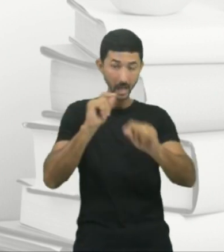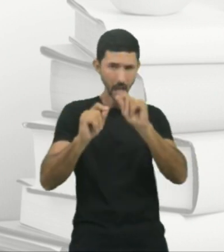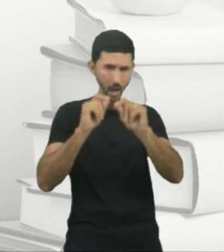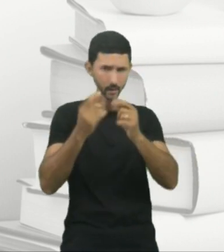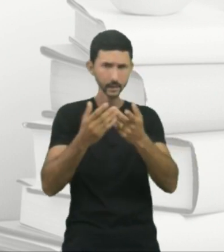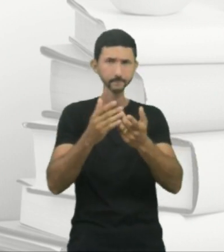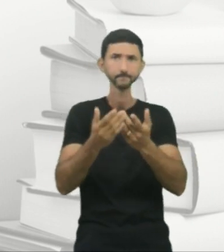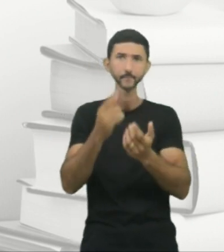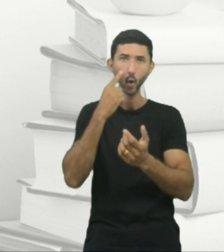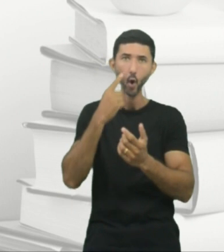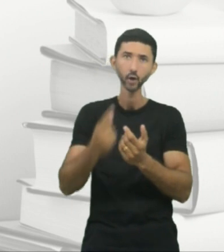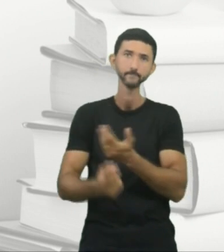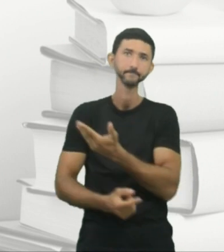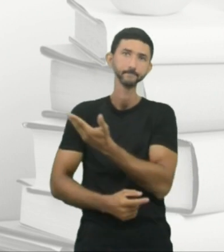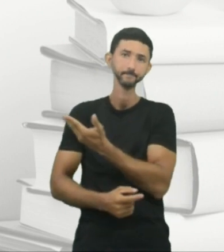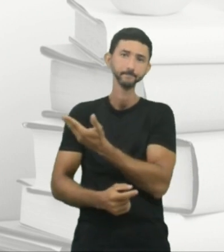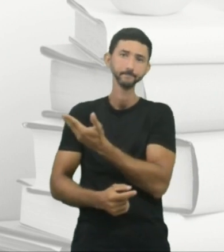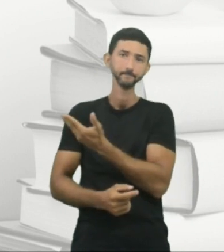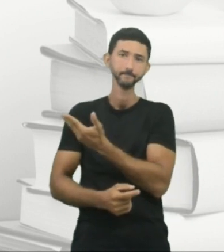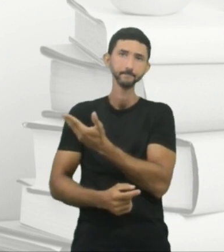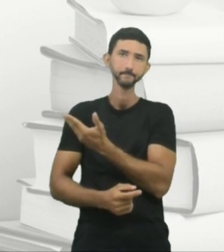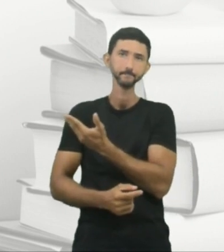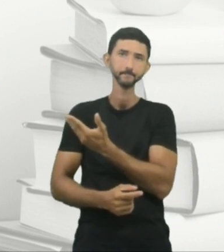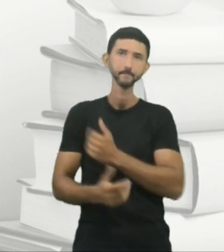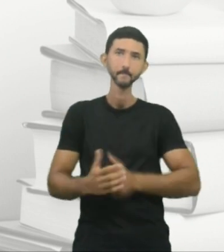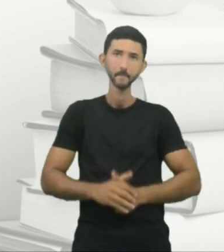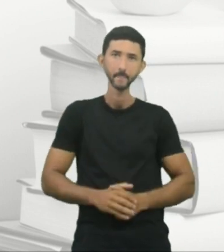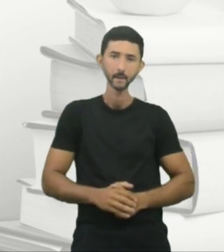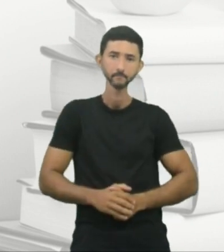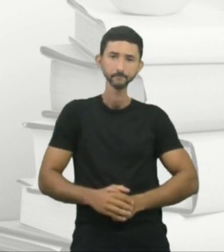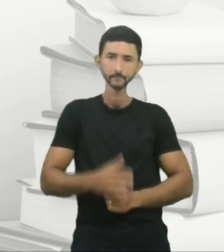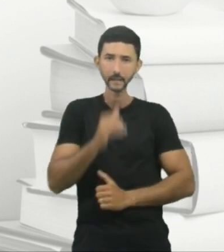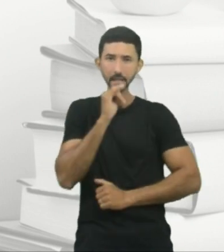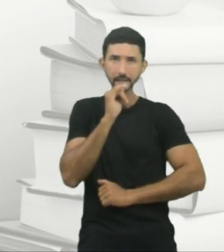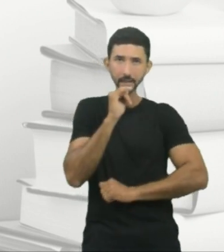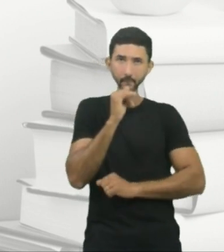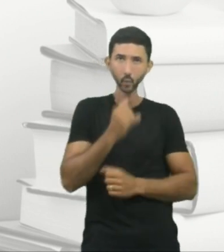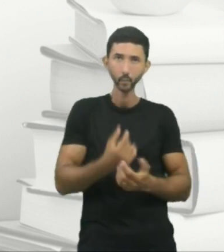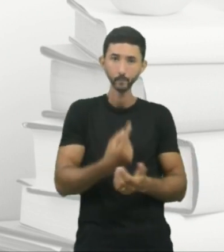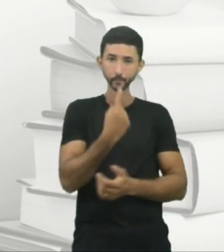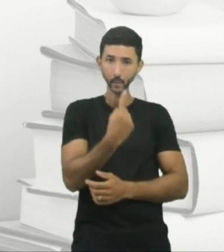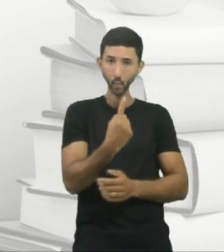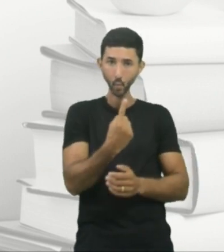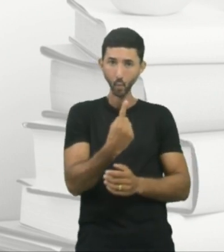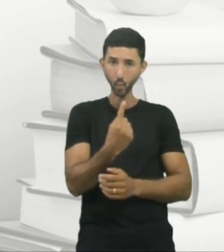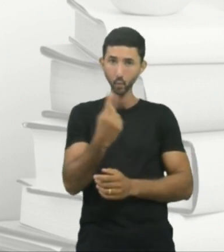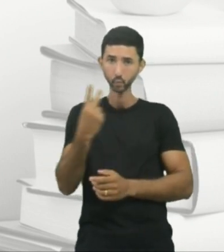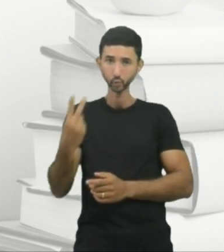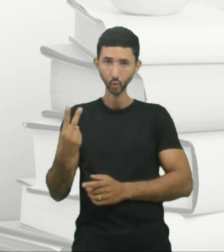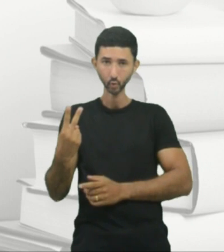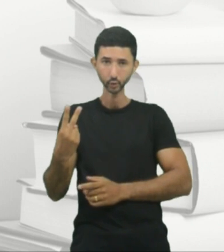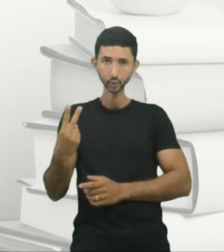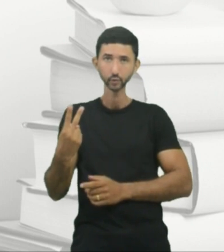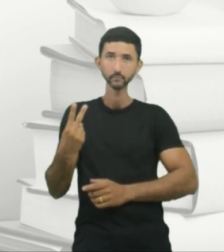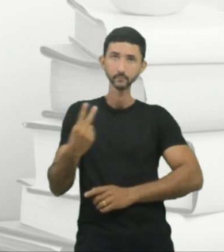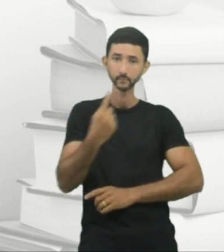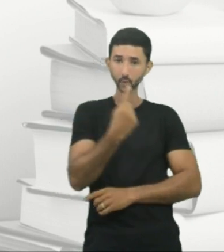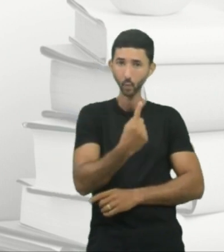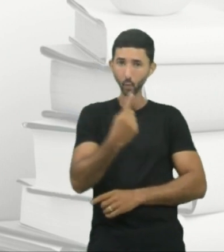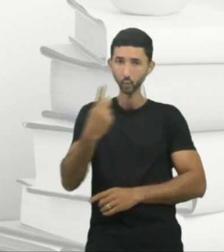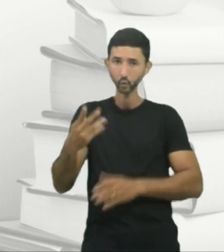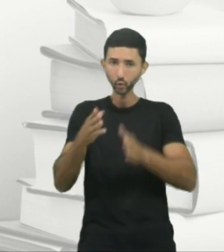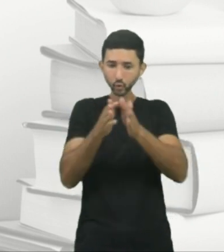isso. Olha, dois números consecutivos. Então, eu vou aqui apontar o 1 e o 2. Olha, dois